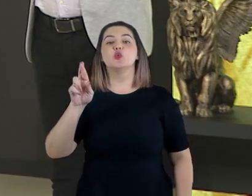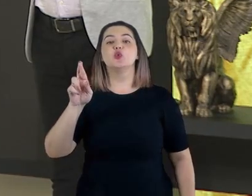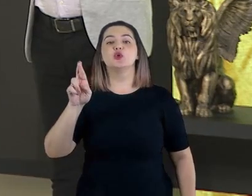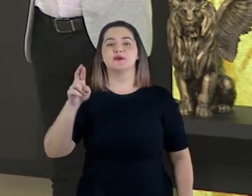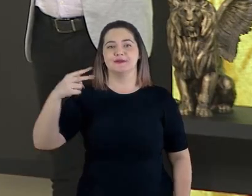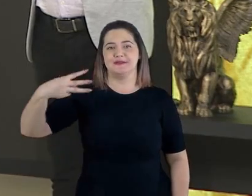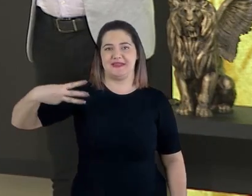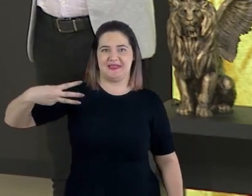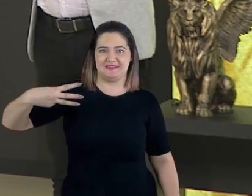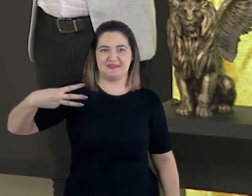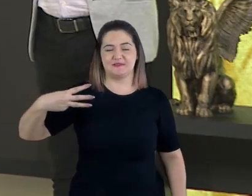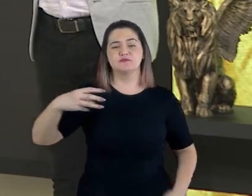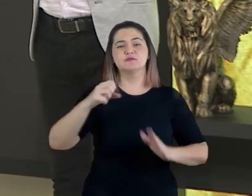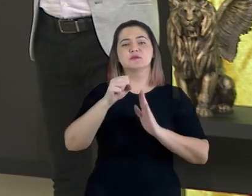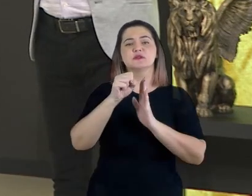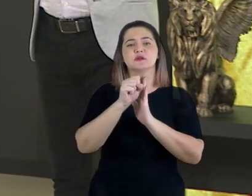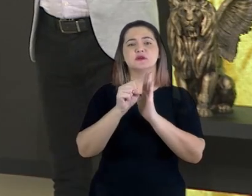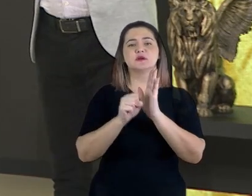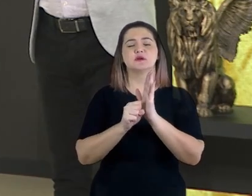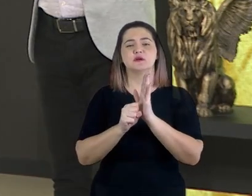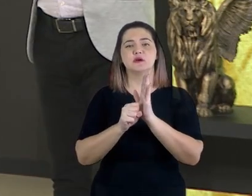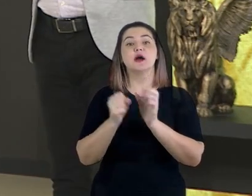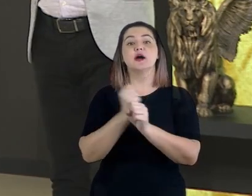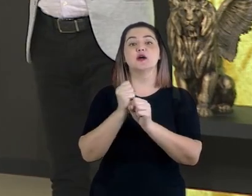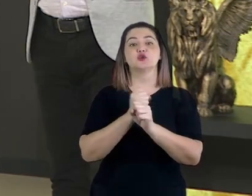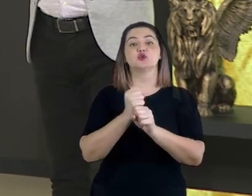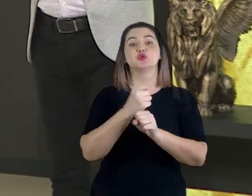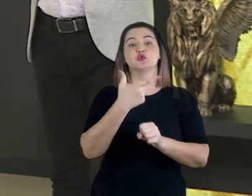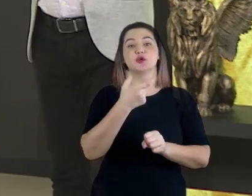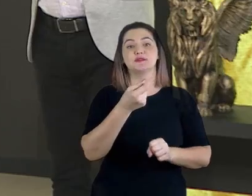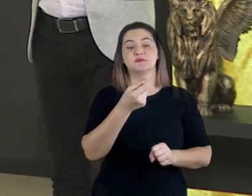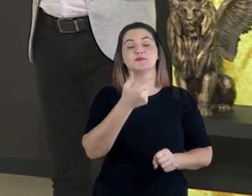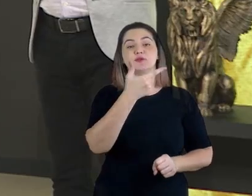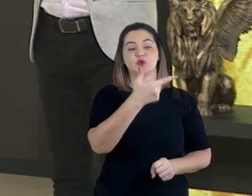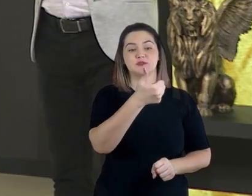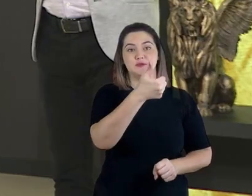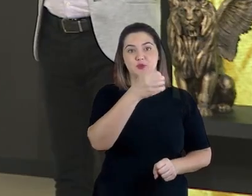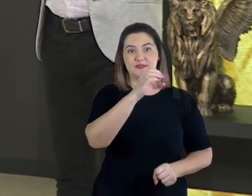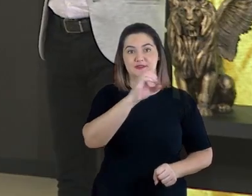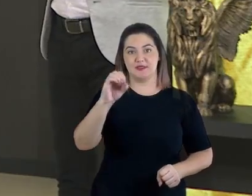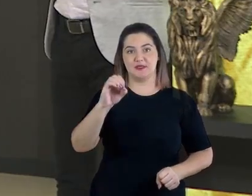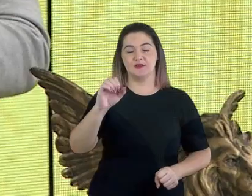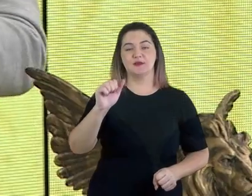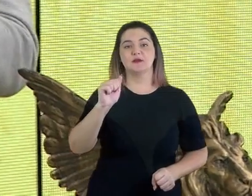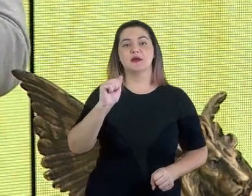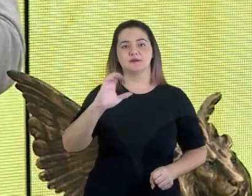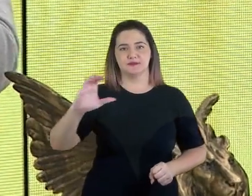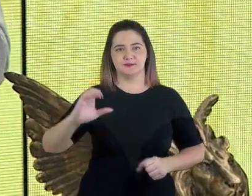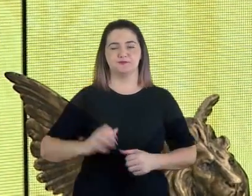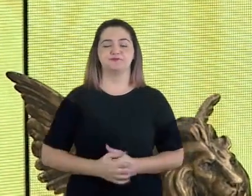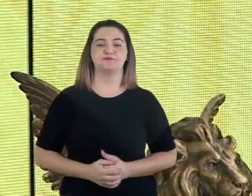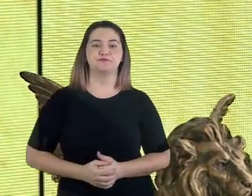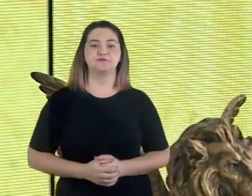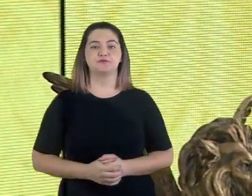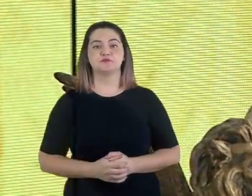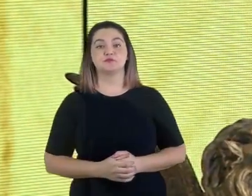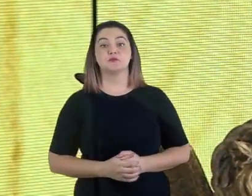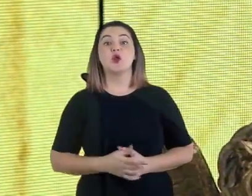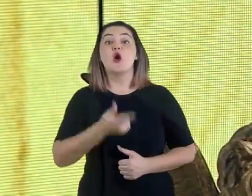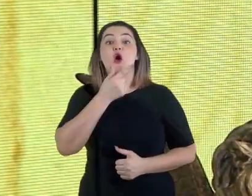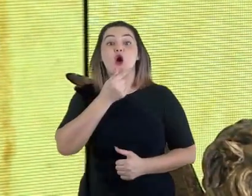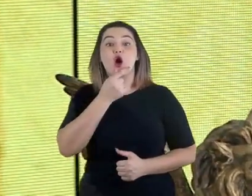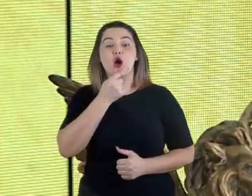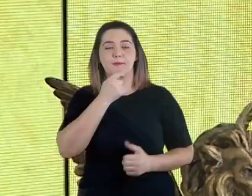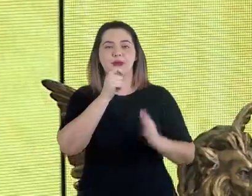ano 2100 a.C., na cidade sumeriana de Umma. Nele, o autor atribui grupos